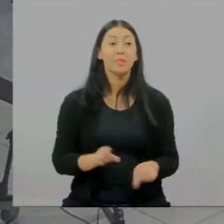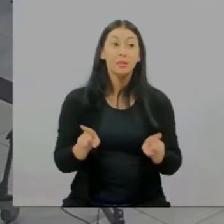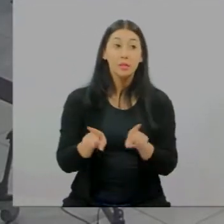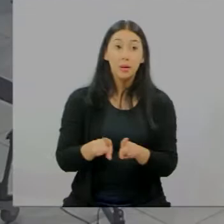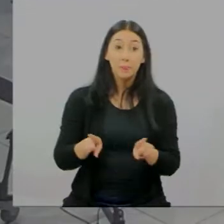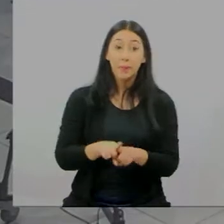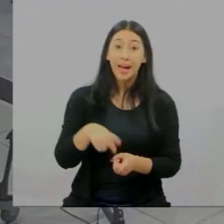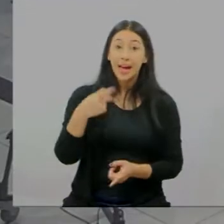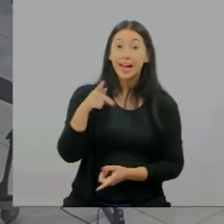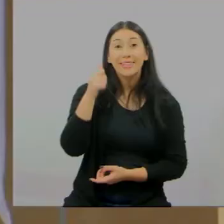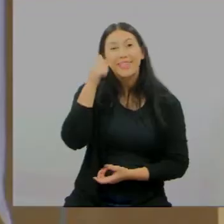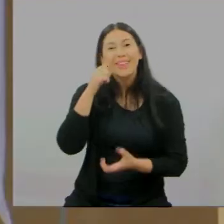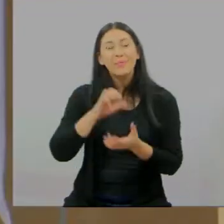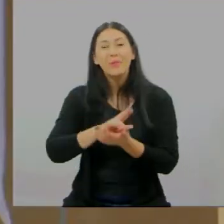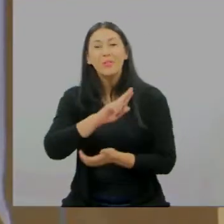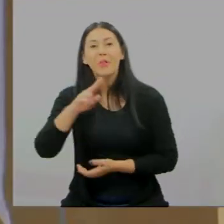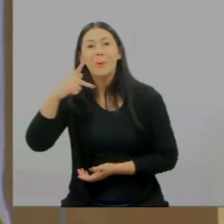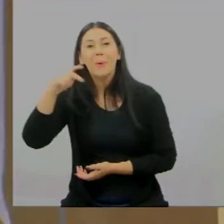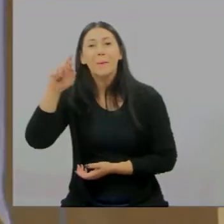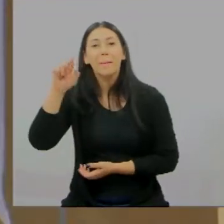sua esposa Priscila